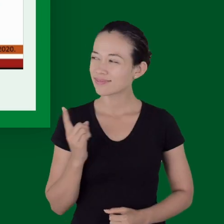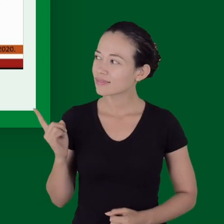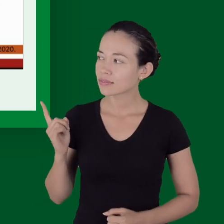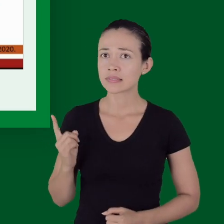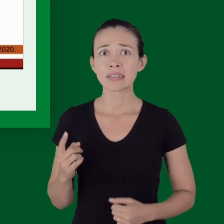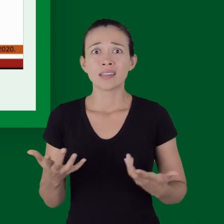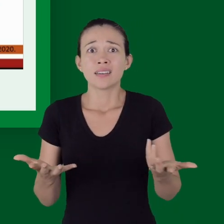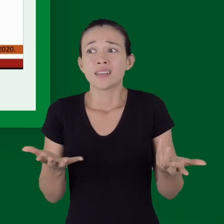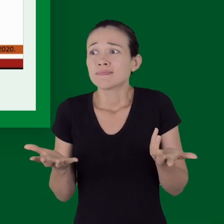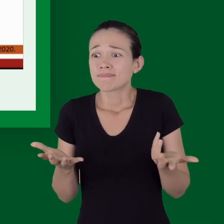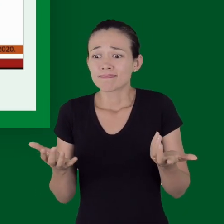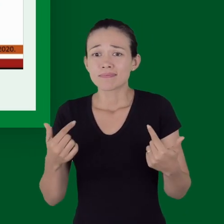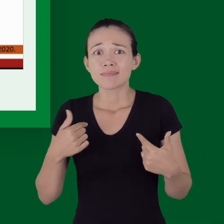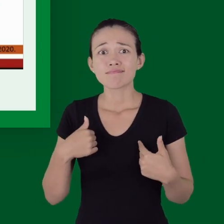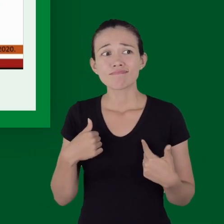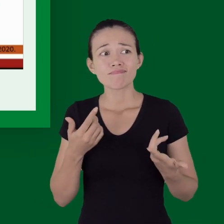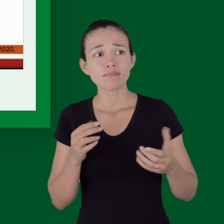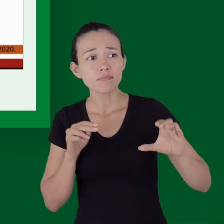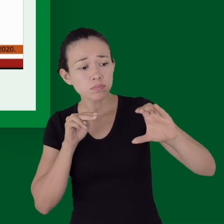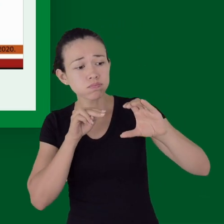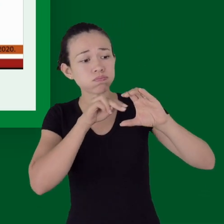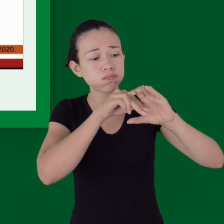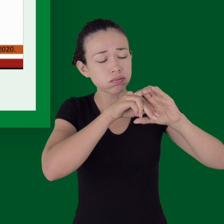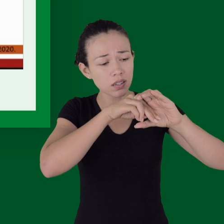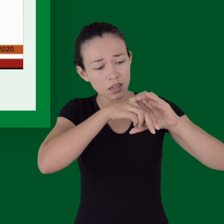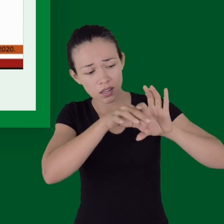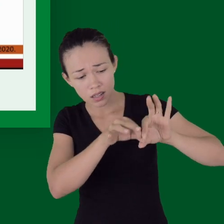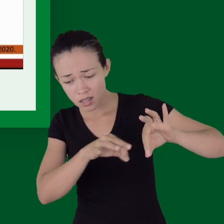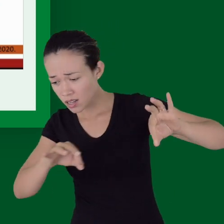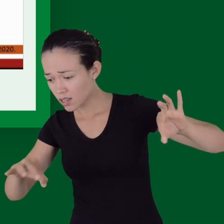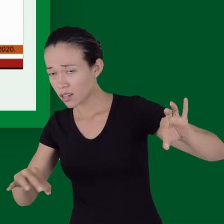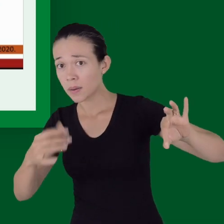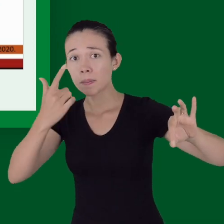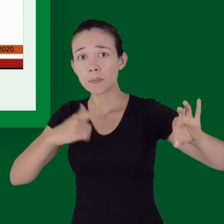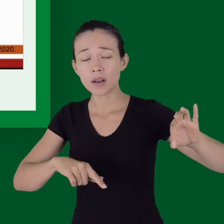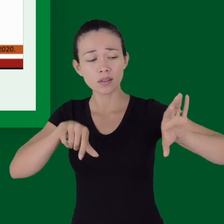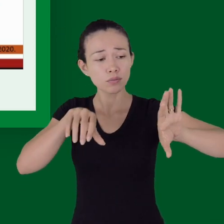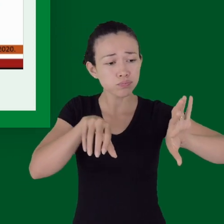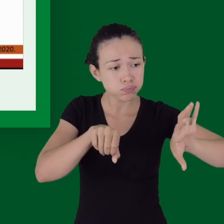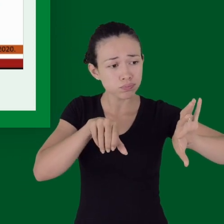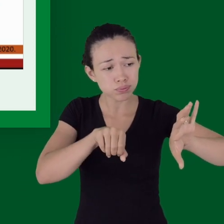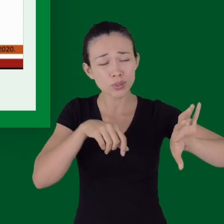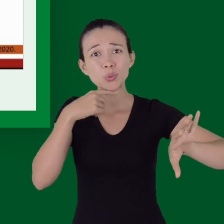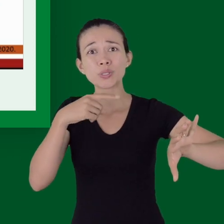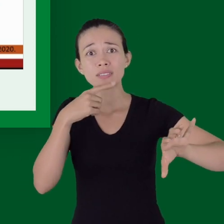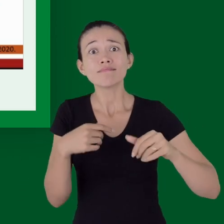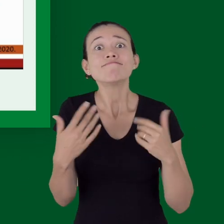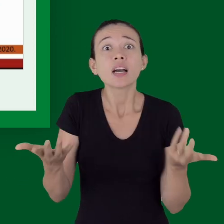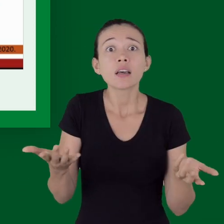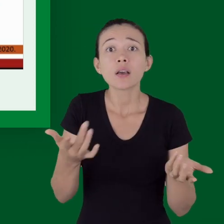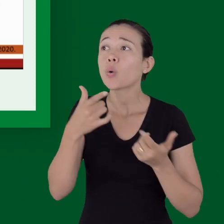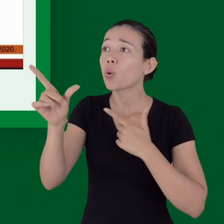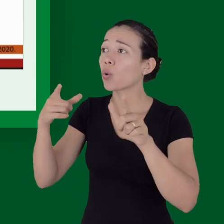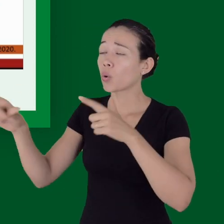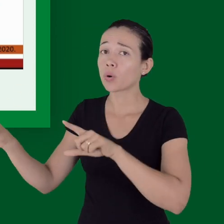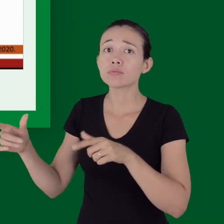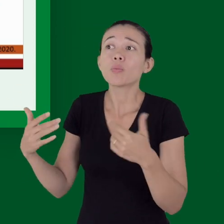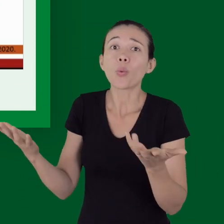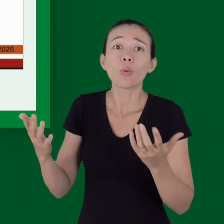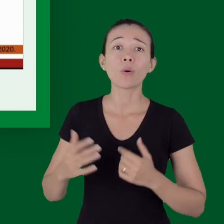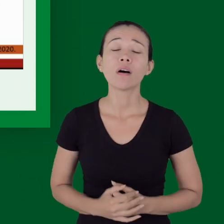Os dispositivos extraglóticos, eles, então, em primeiro lugar, todos são passados às cegas,